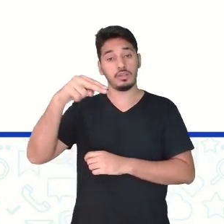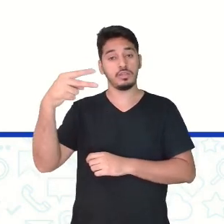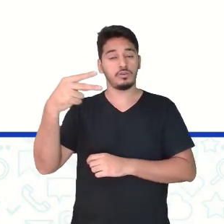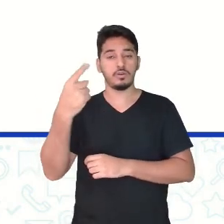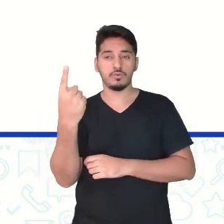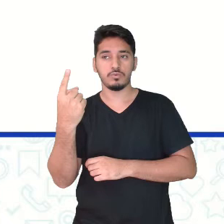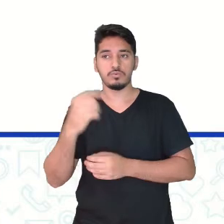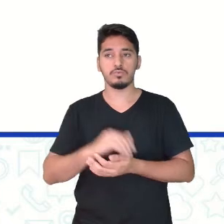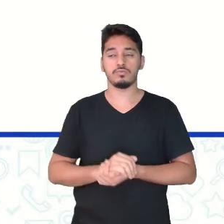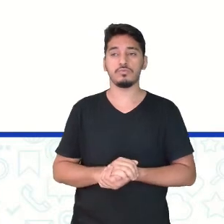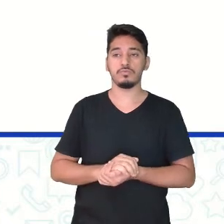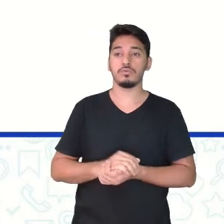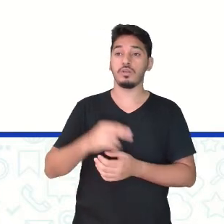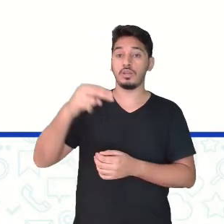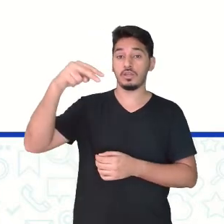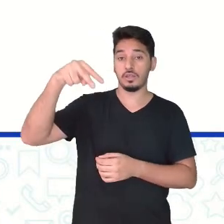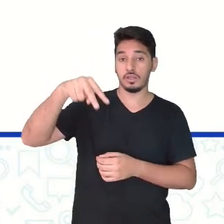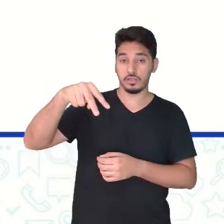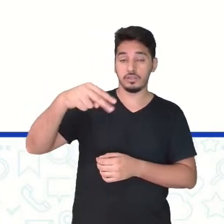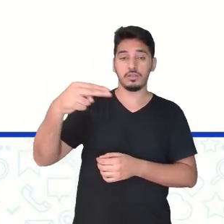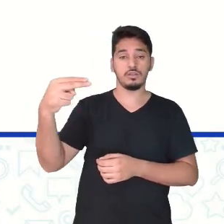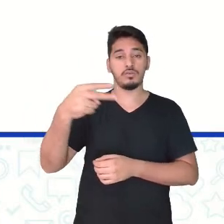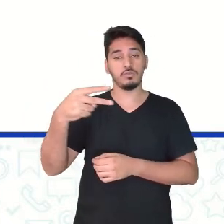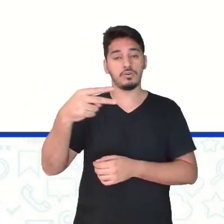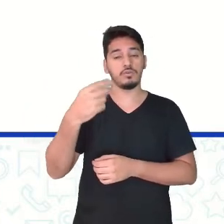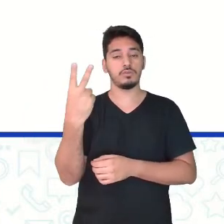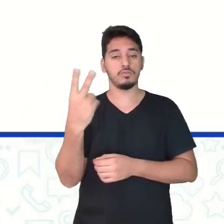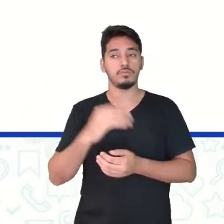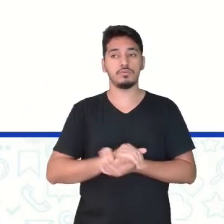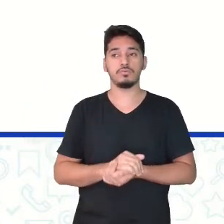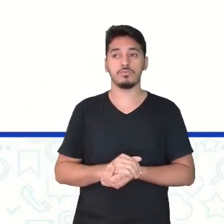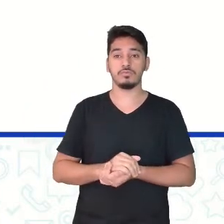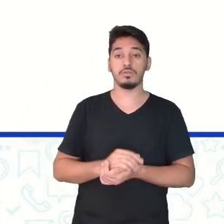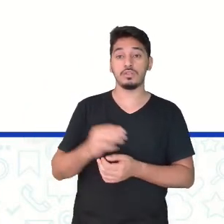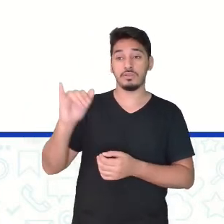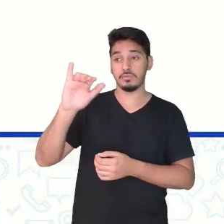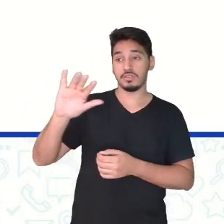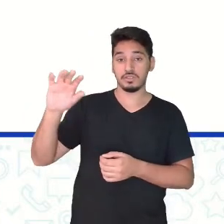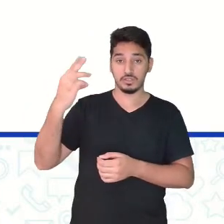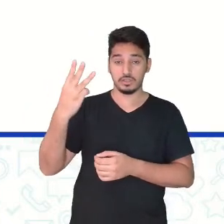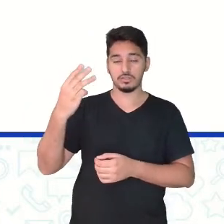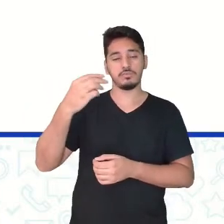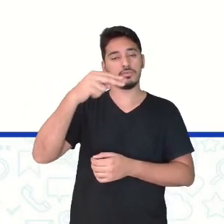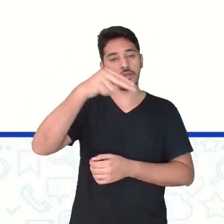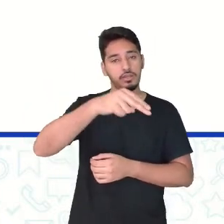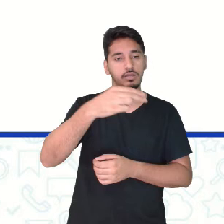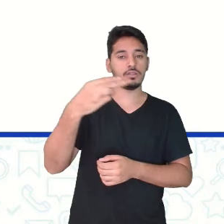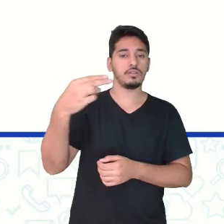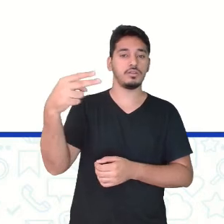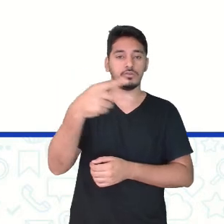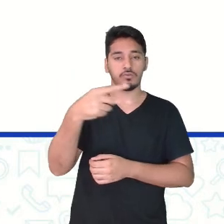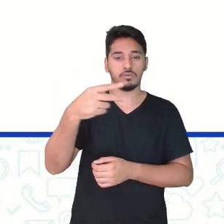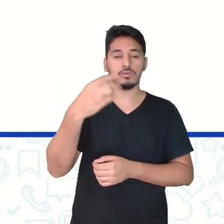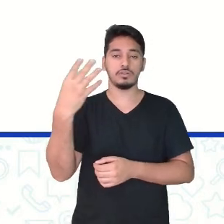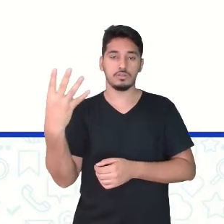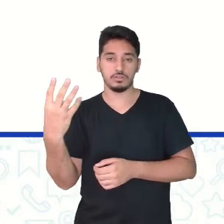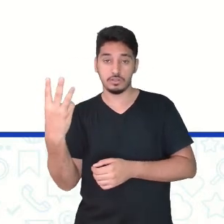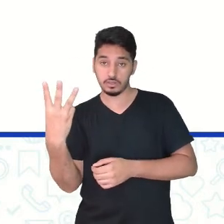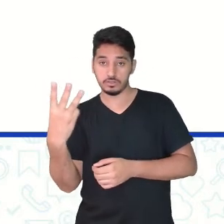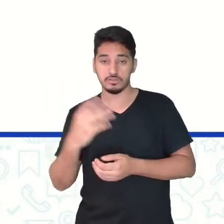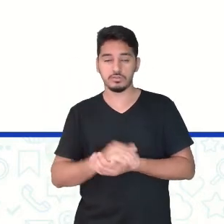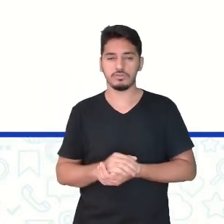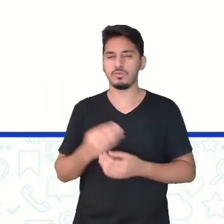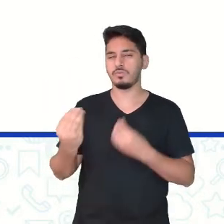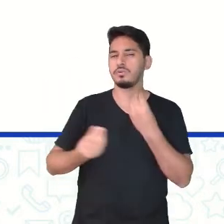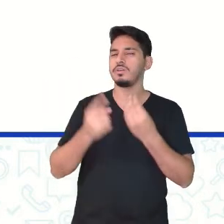Se eu tenho a figura 2, o N vai ser igual a 2. Se eu tenho a figura 3, o N vai ser igual ao 3. E aí como é